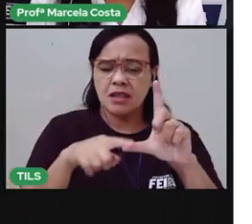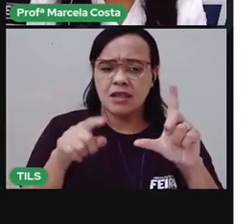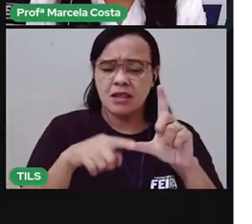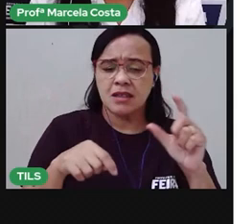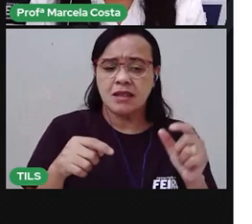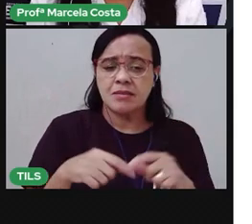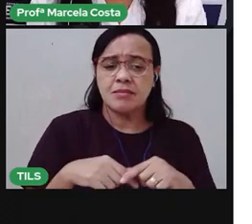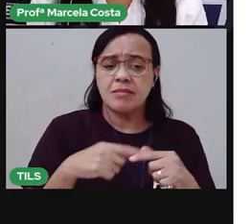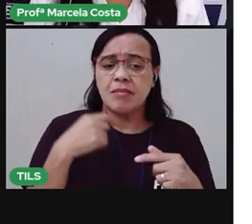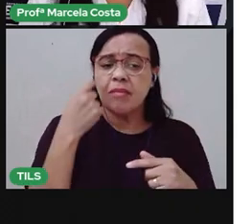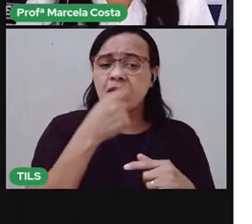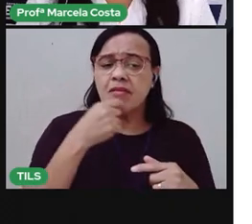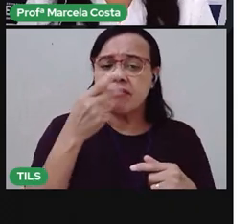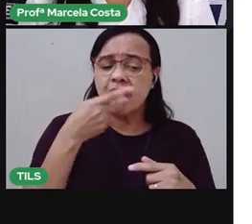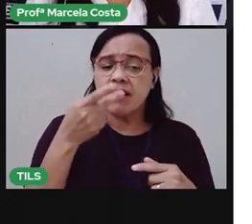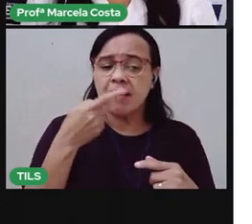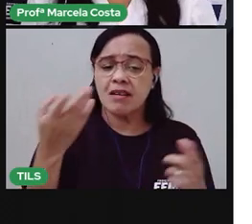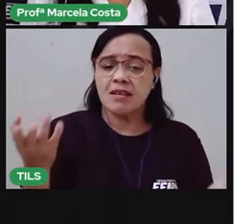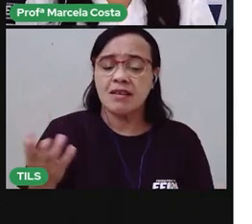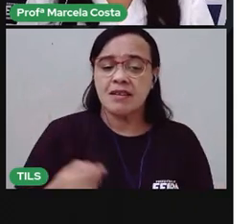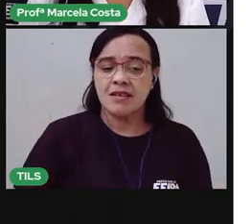para falar essa palavra